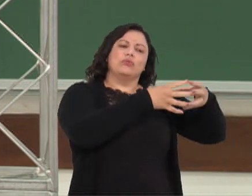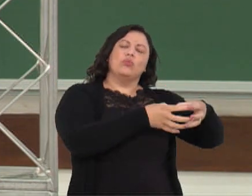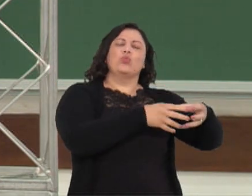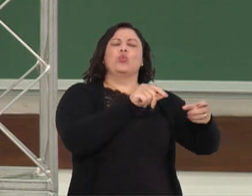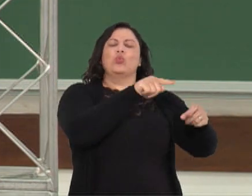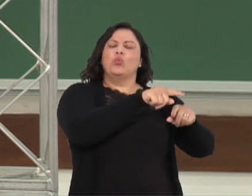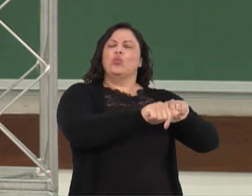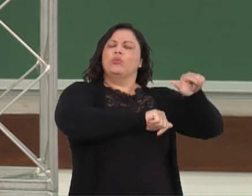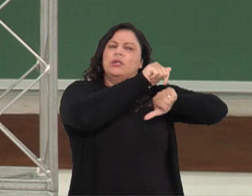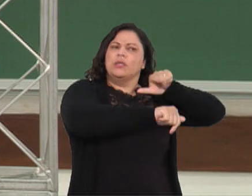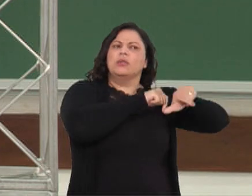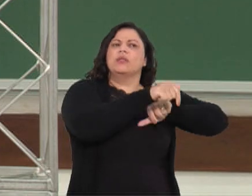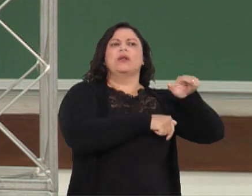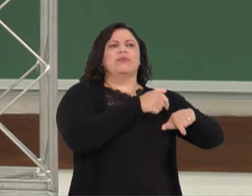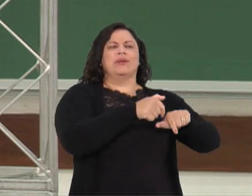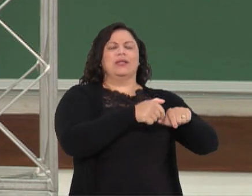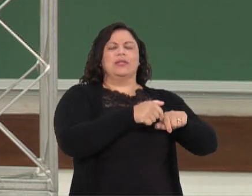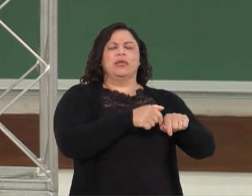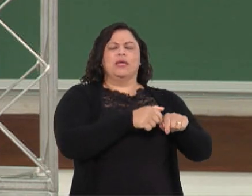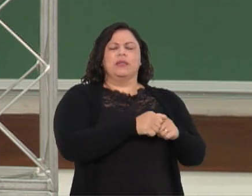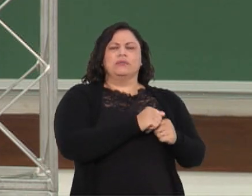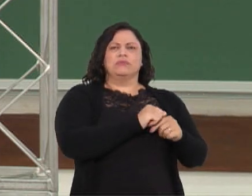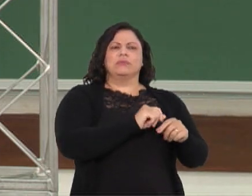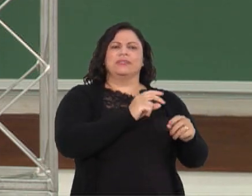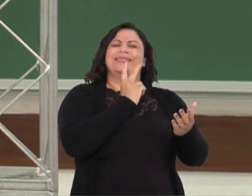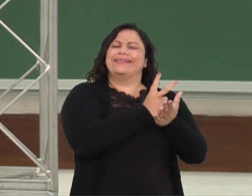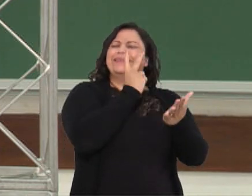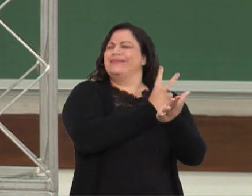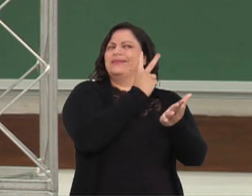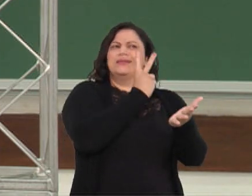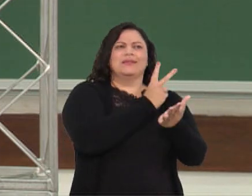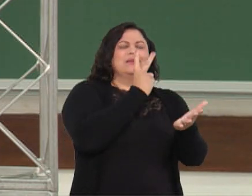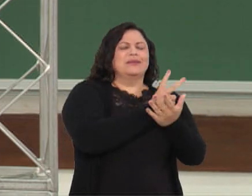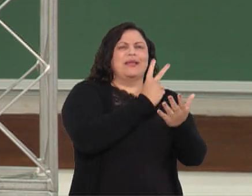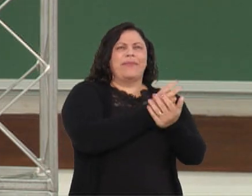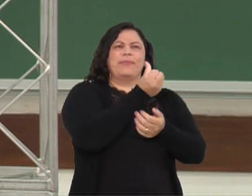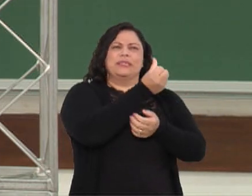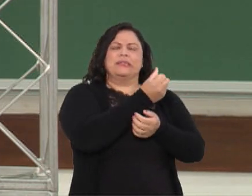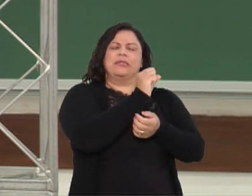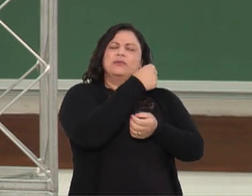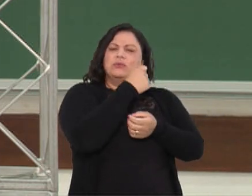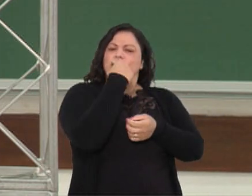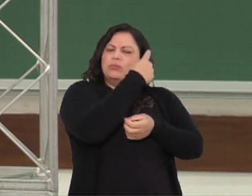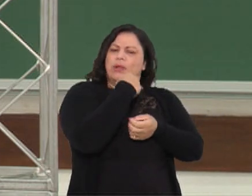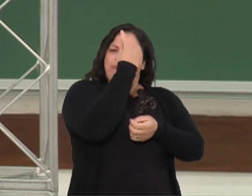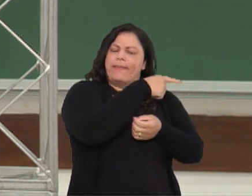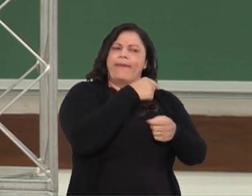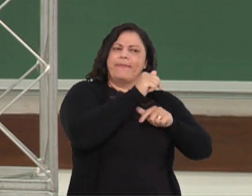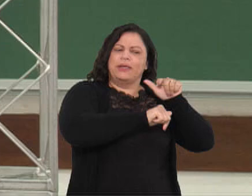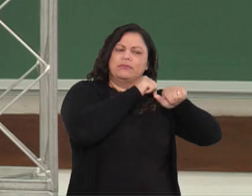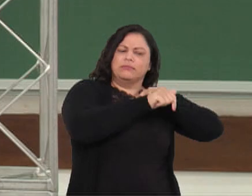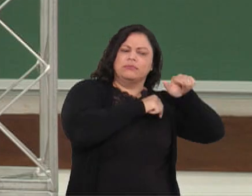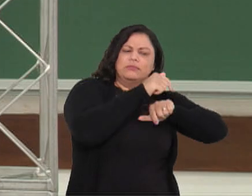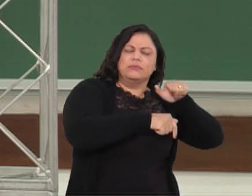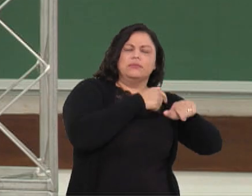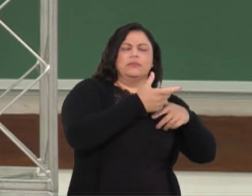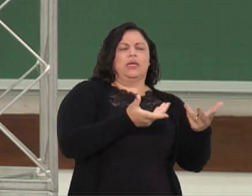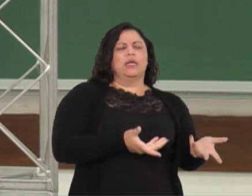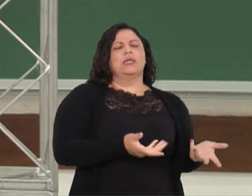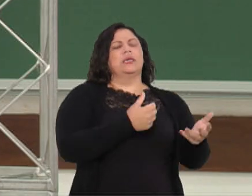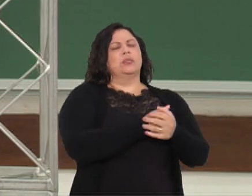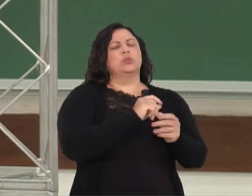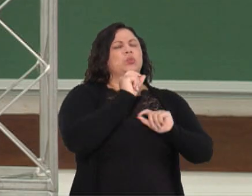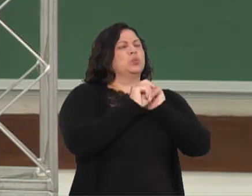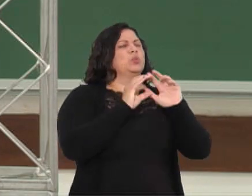têm que trabalhar no outro turno, trabalhar o tempo todo, mais 6, 8 horas, e nesse tempo dele estar trabalhando,